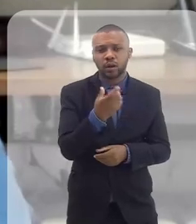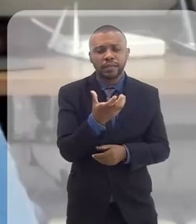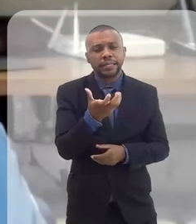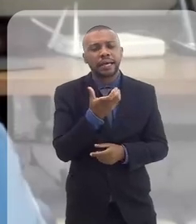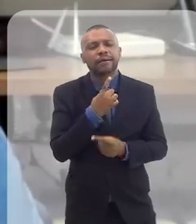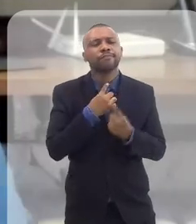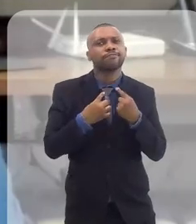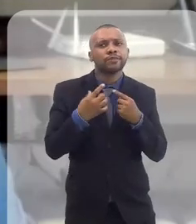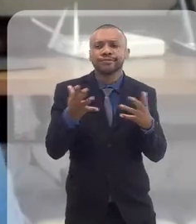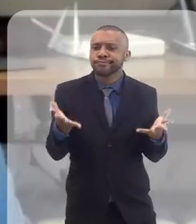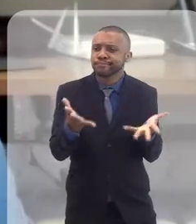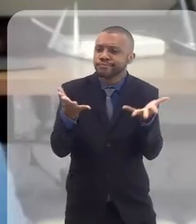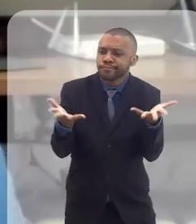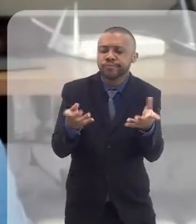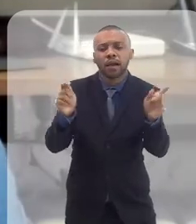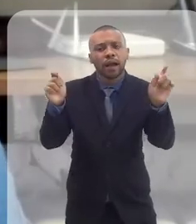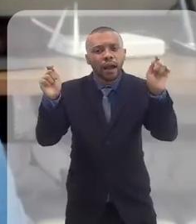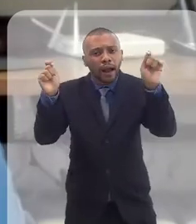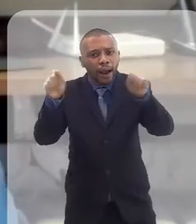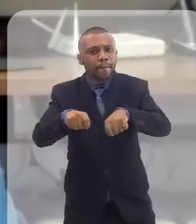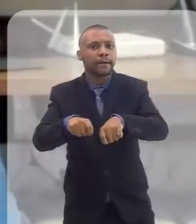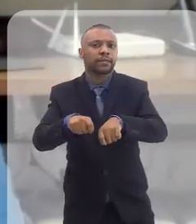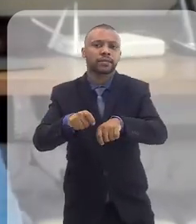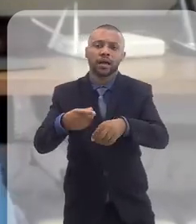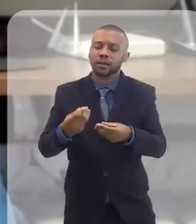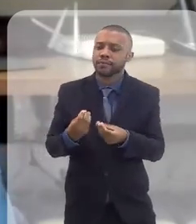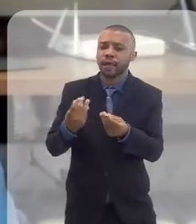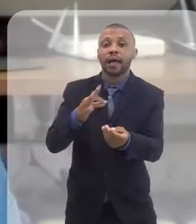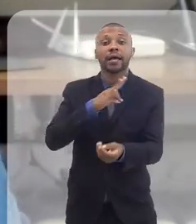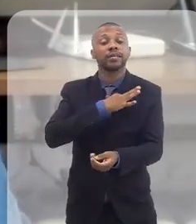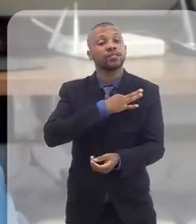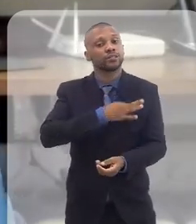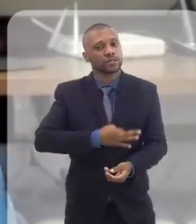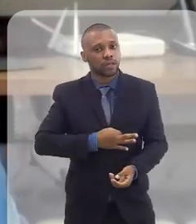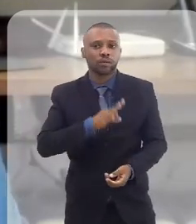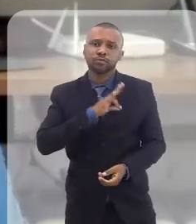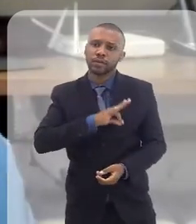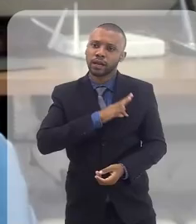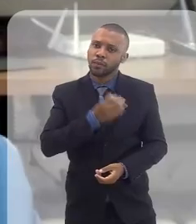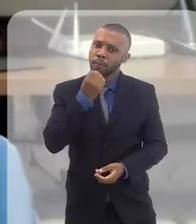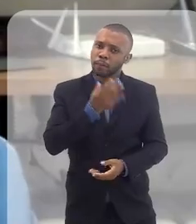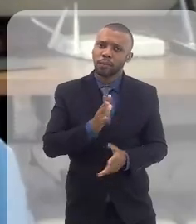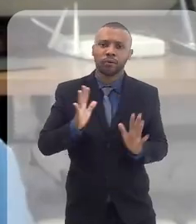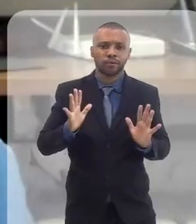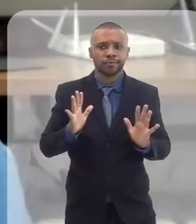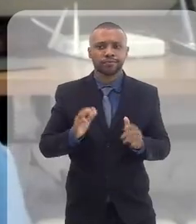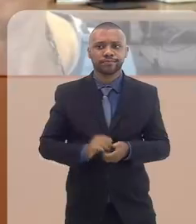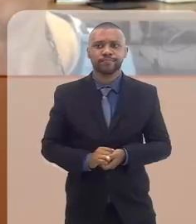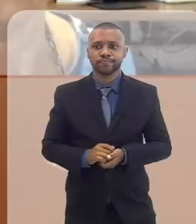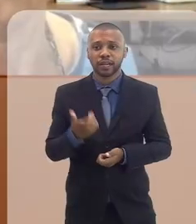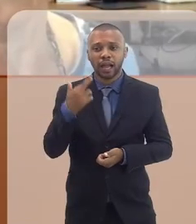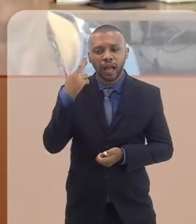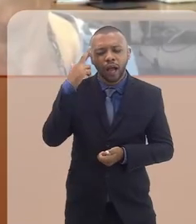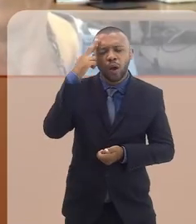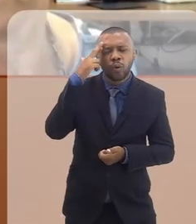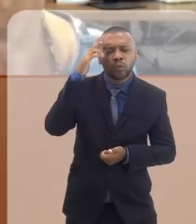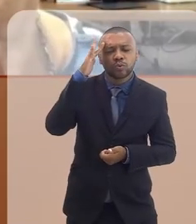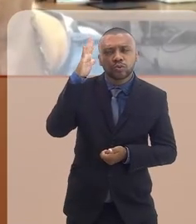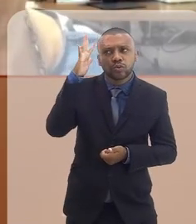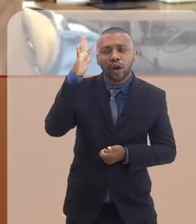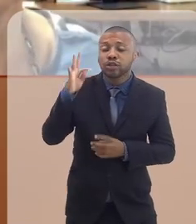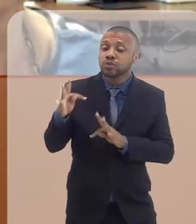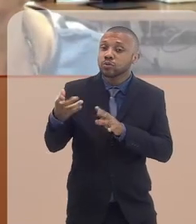é só a gente querer formá-los e dar dignidade salarial. É